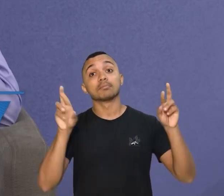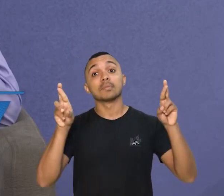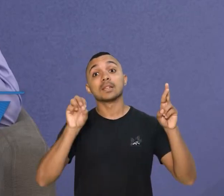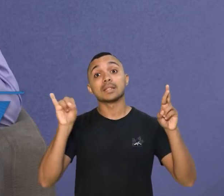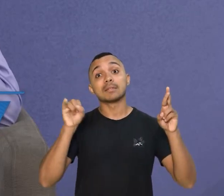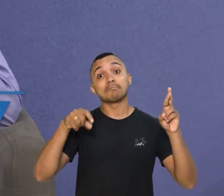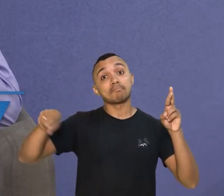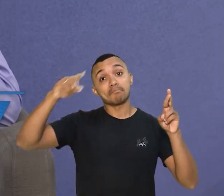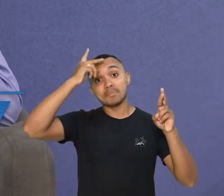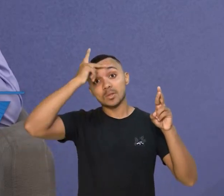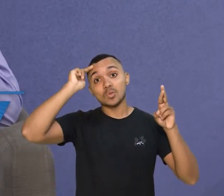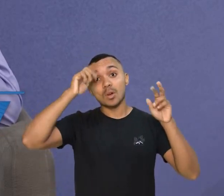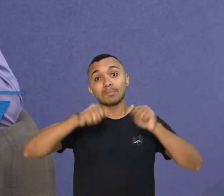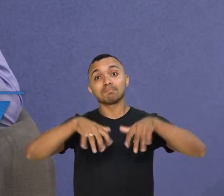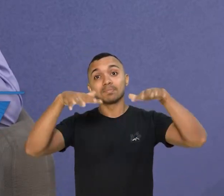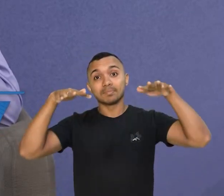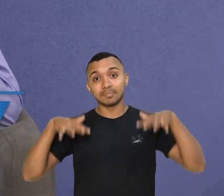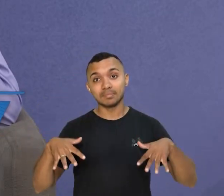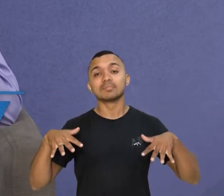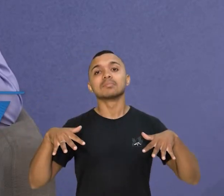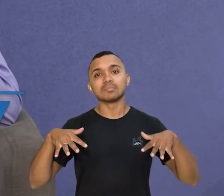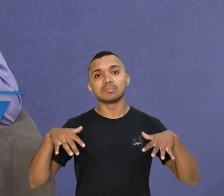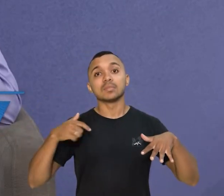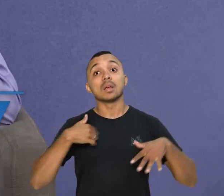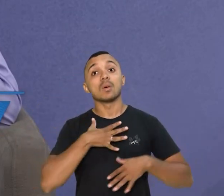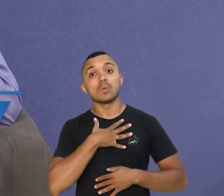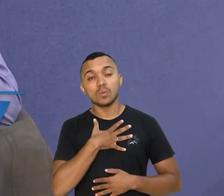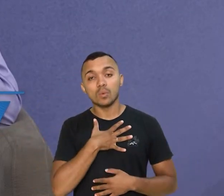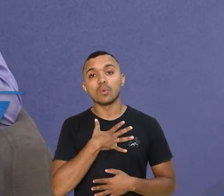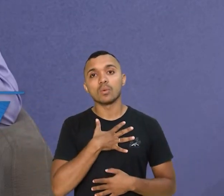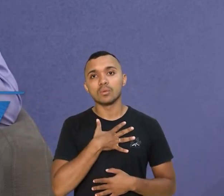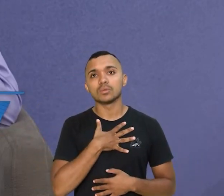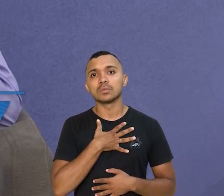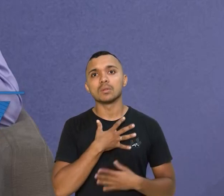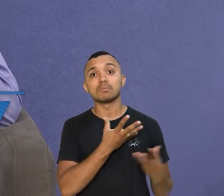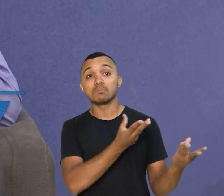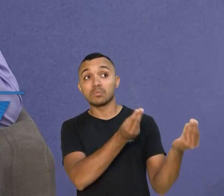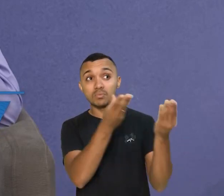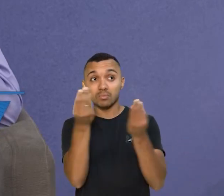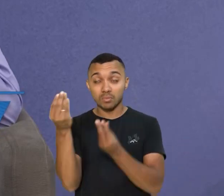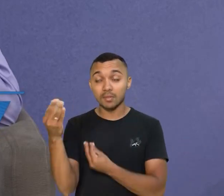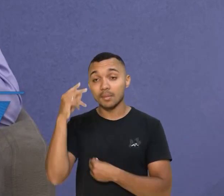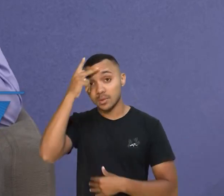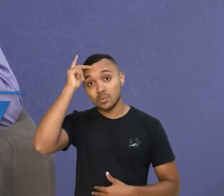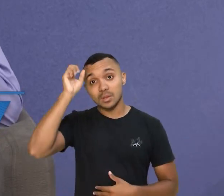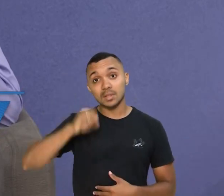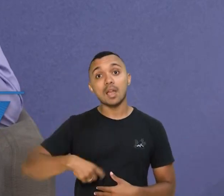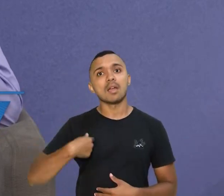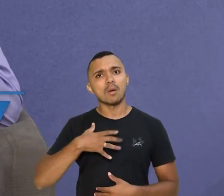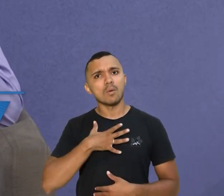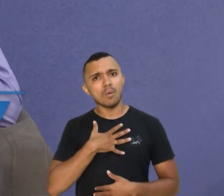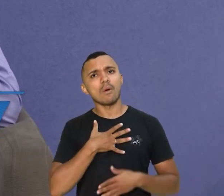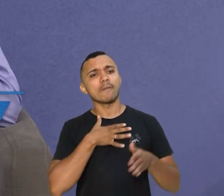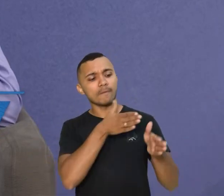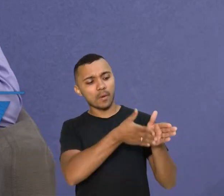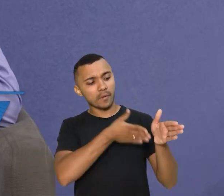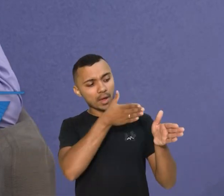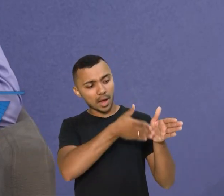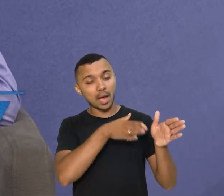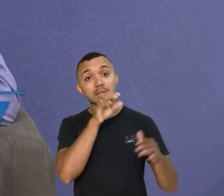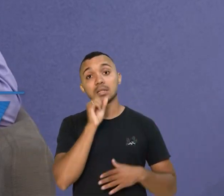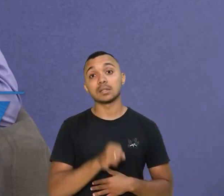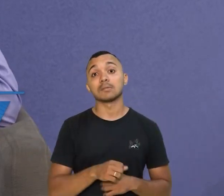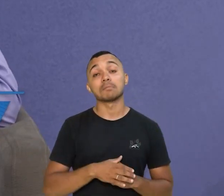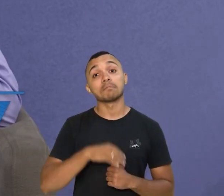Ferroviário, no meu prédio, eu tenho quatro torcedores do Ferroviário que estão empolgadíssimos, né? E eu torço muito pelo Ferroviário.